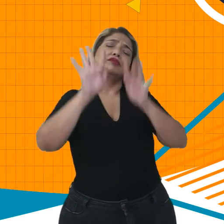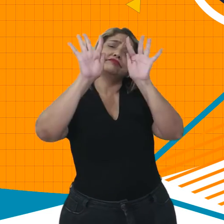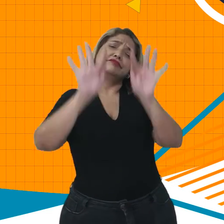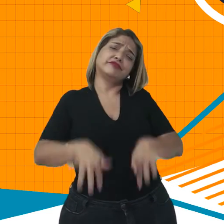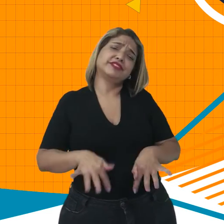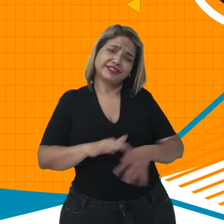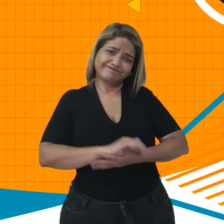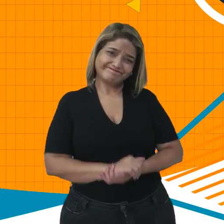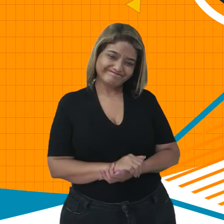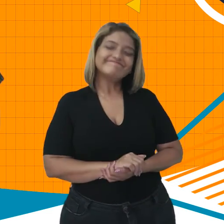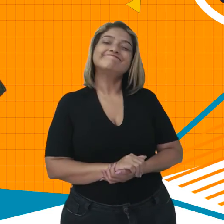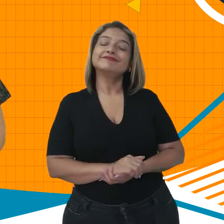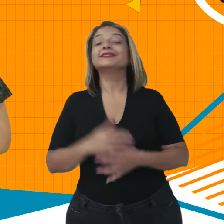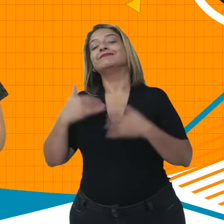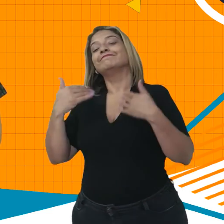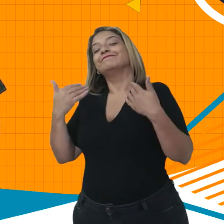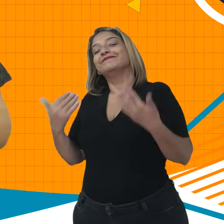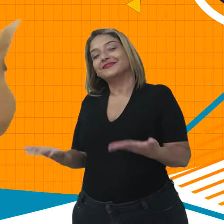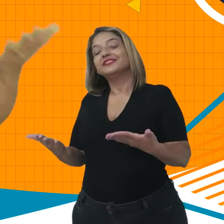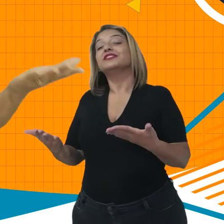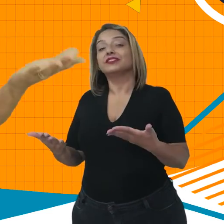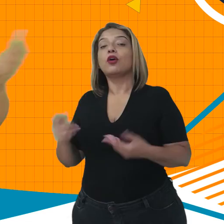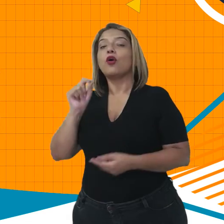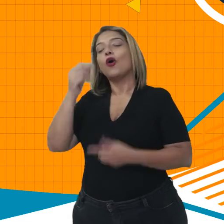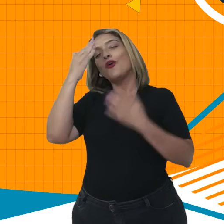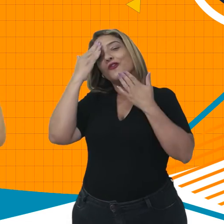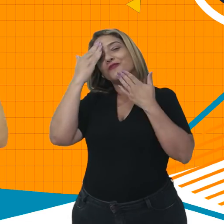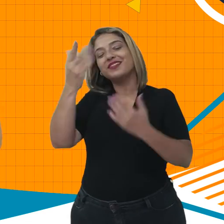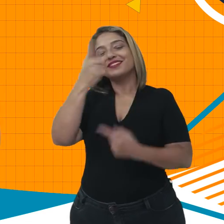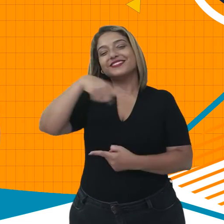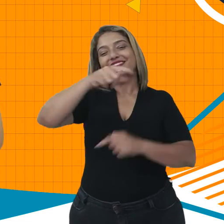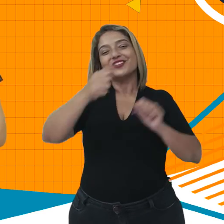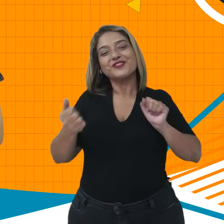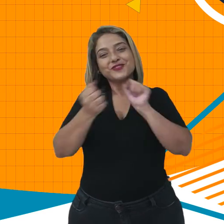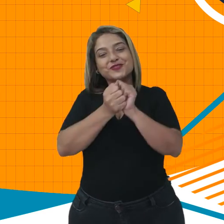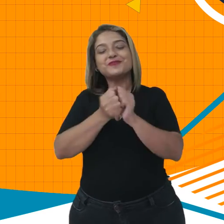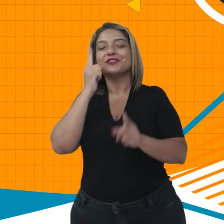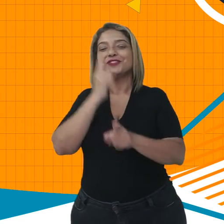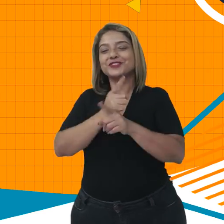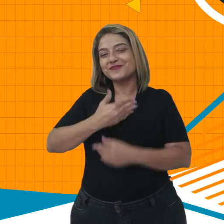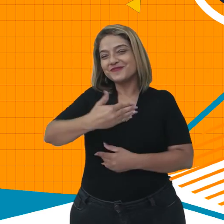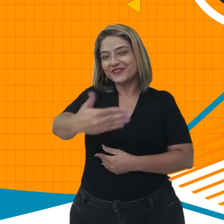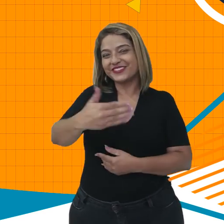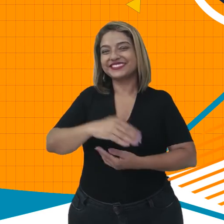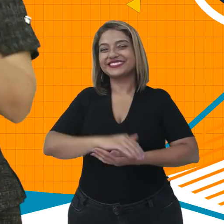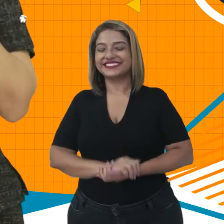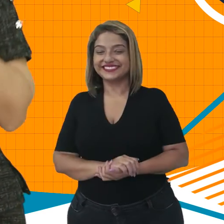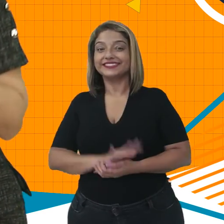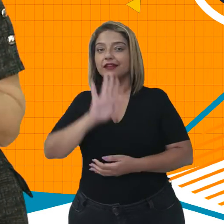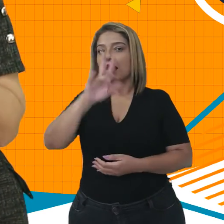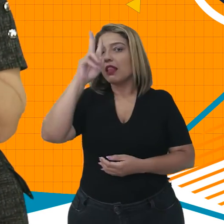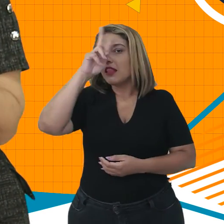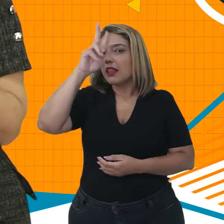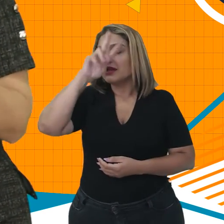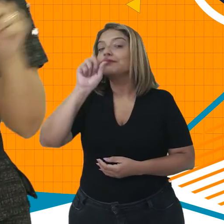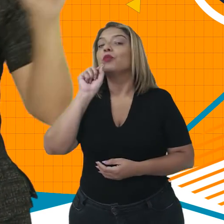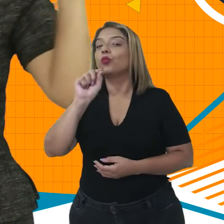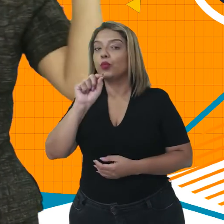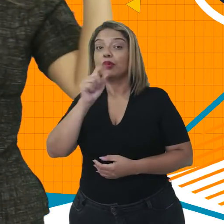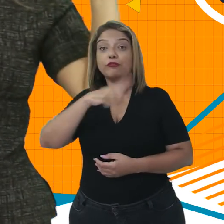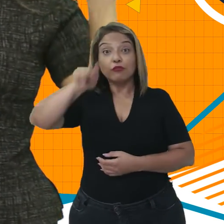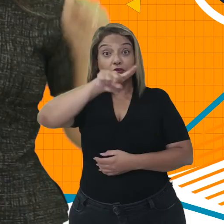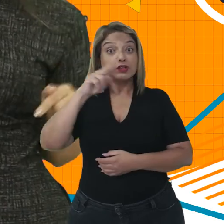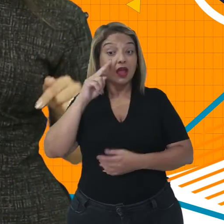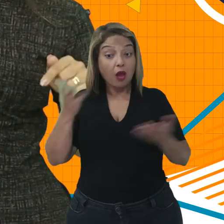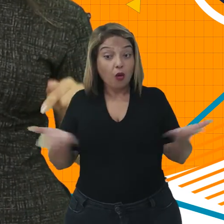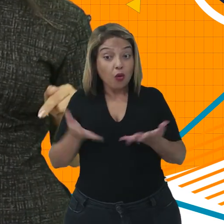programa. Então é isso, pessoal. Obrigada pela companhia e até o próximo programa. E lembrando que o que